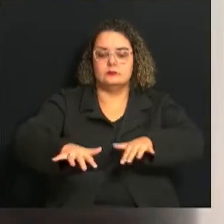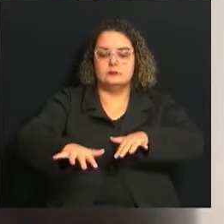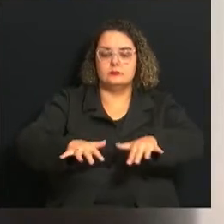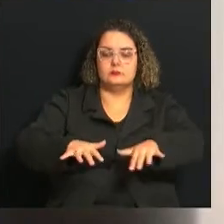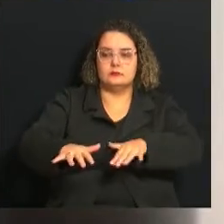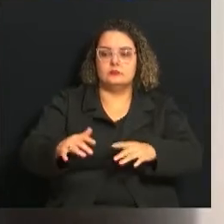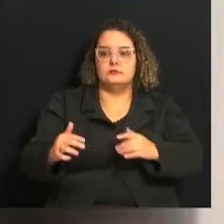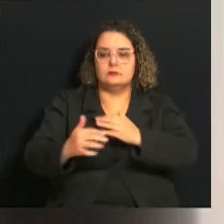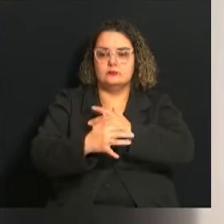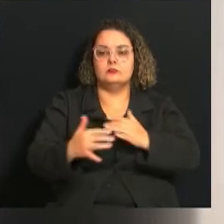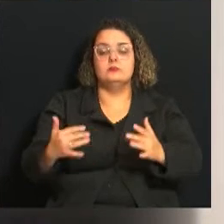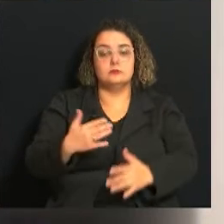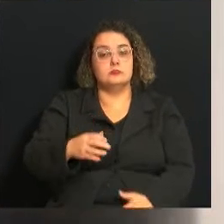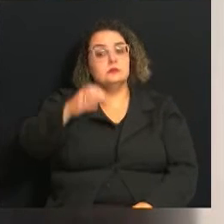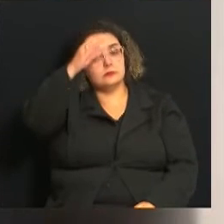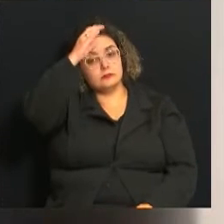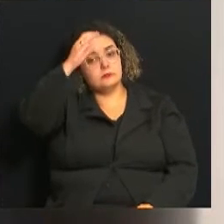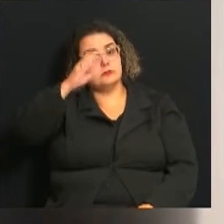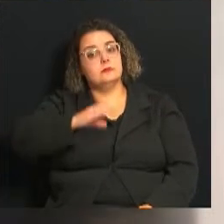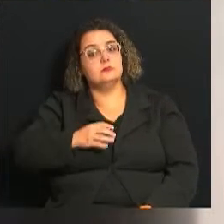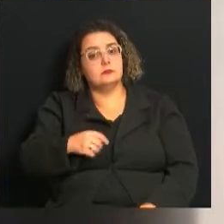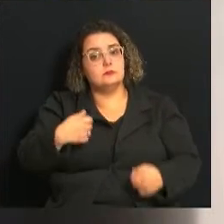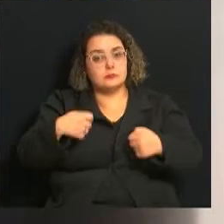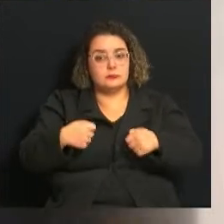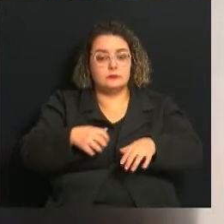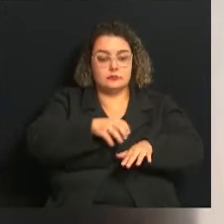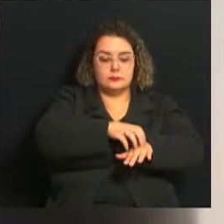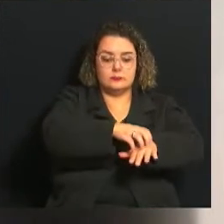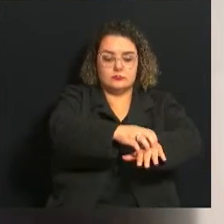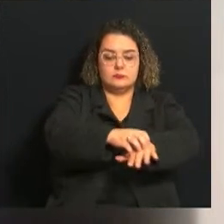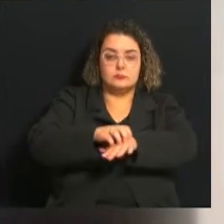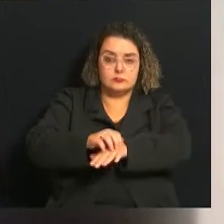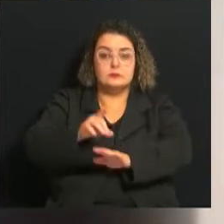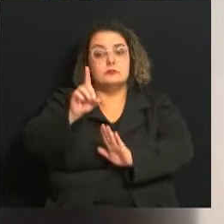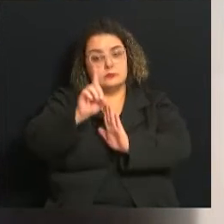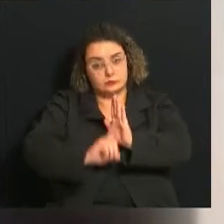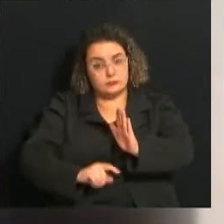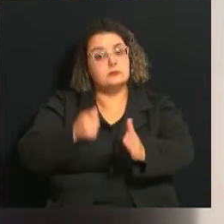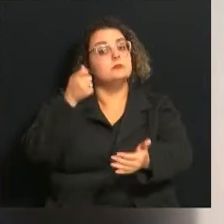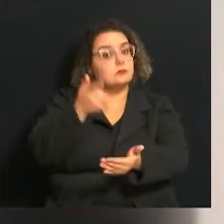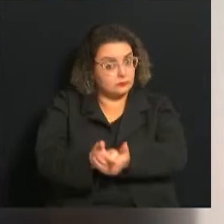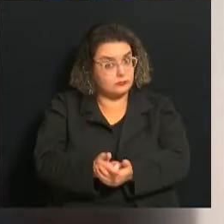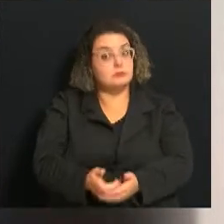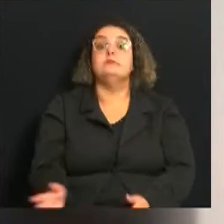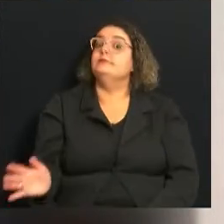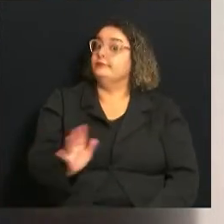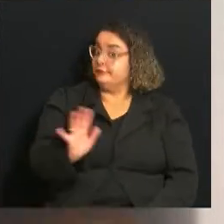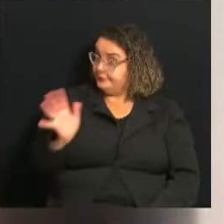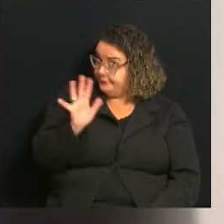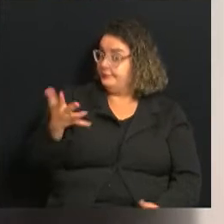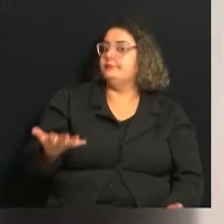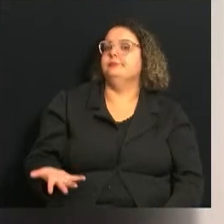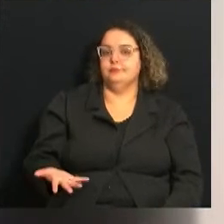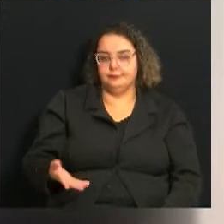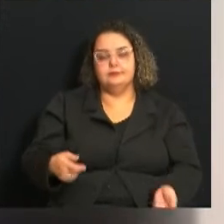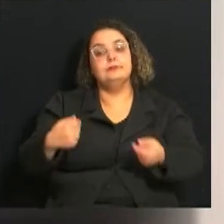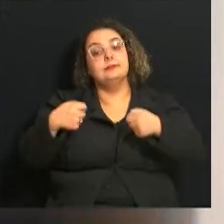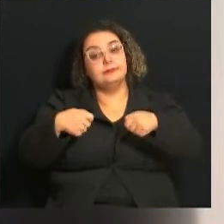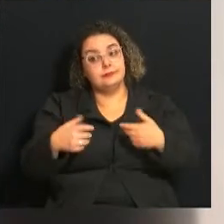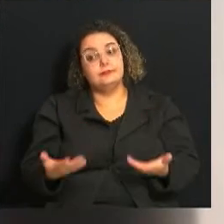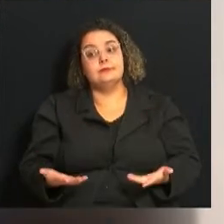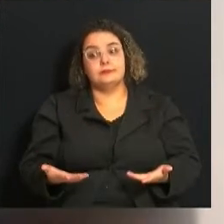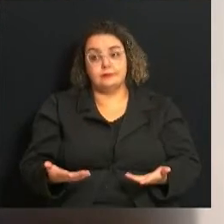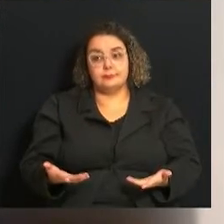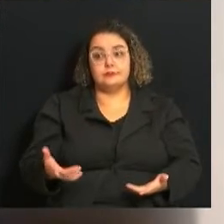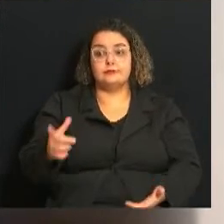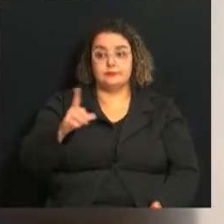Que o cidadão precisa se deslocar, ele tem esse direito e paga por isso, diga-se de passagem, caro. Então, é necessário que